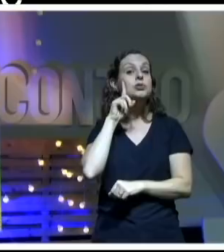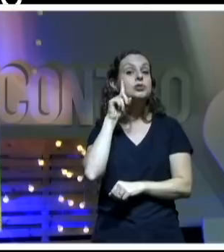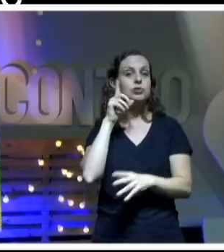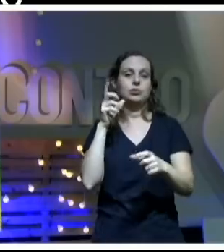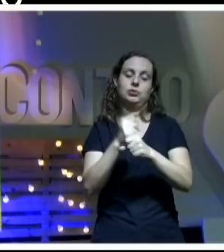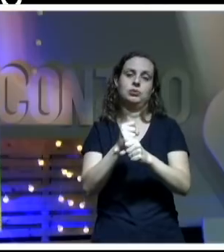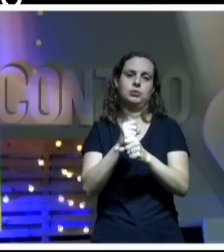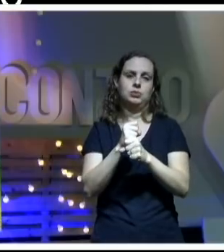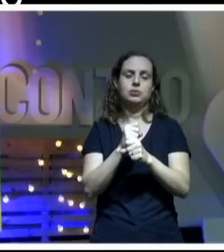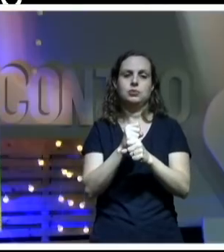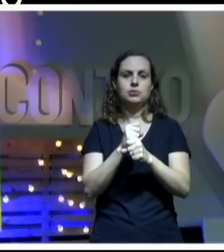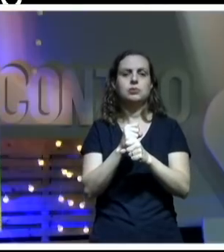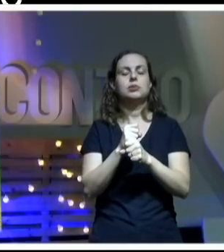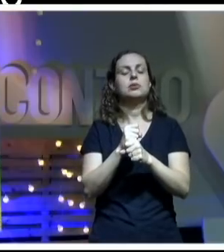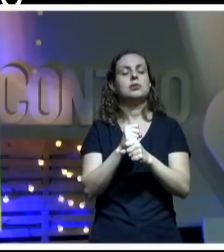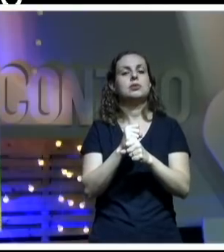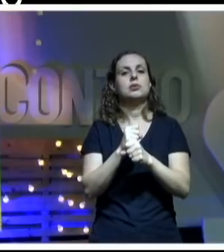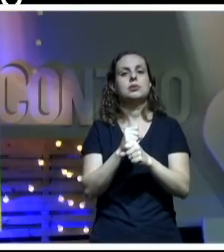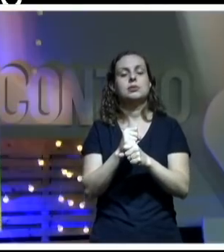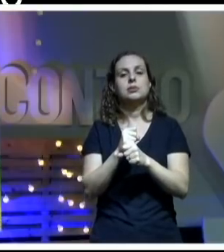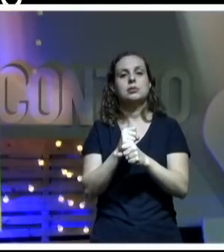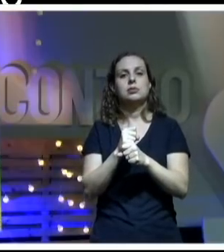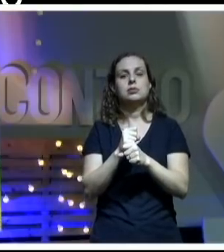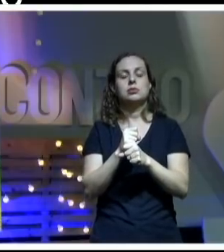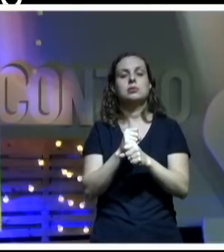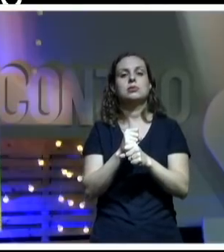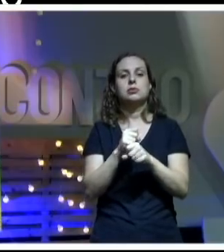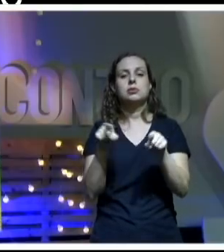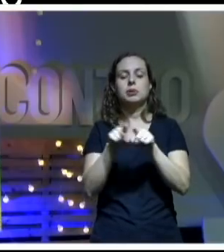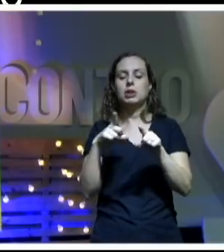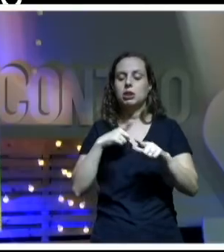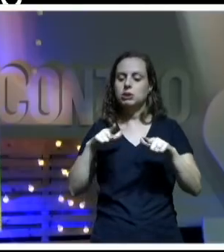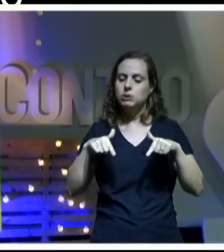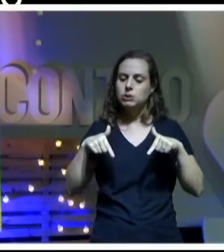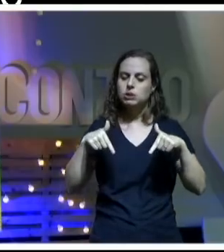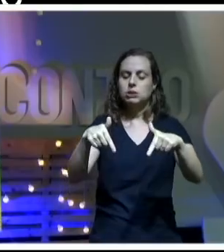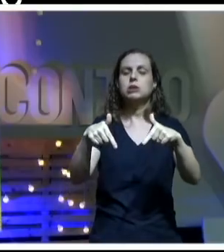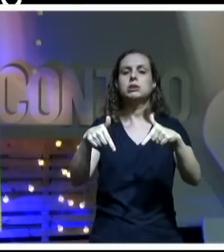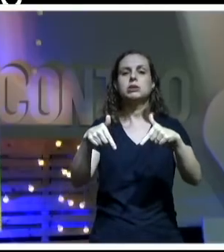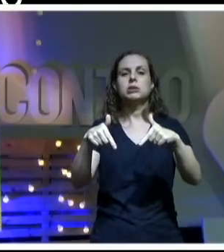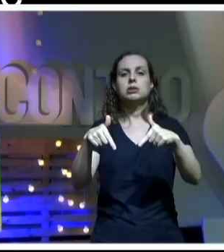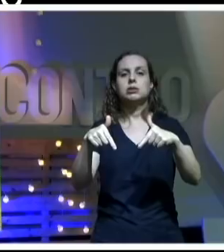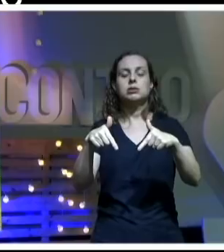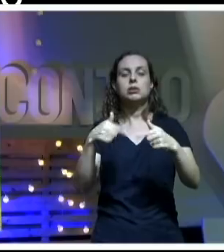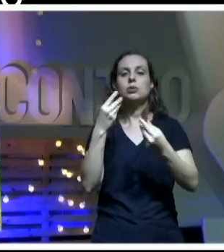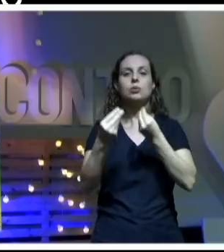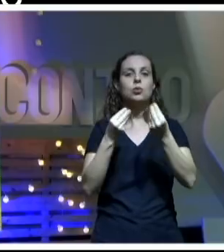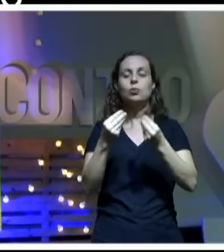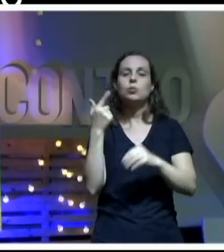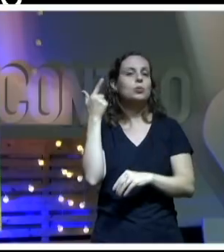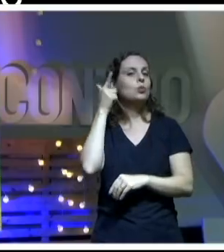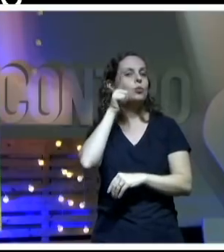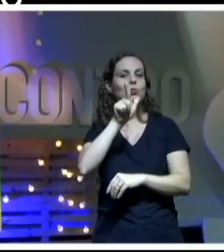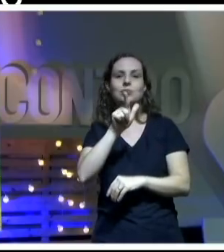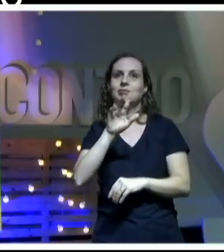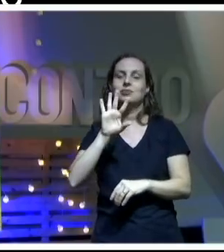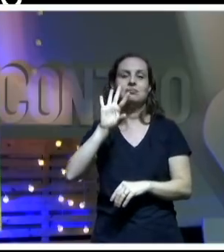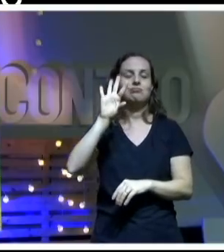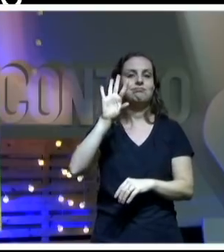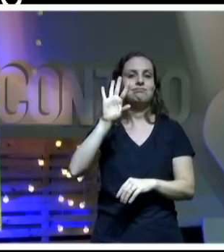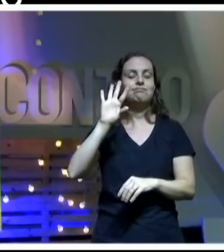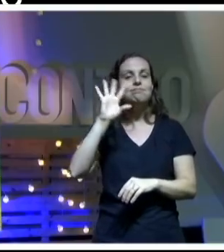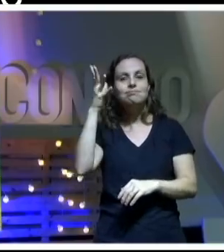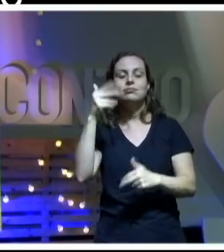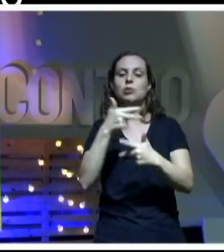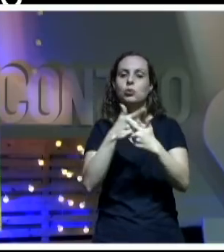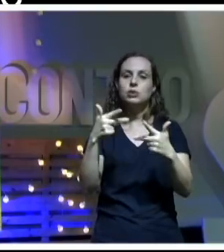e enfrentam desafios irracionais ele simplesmente não consegue lidar com os desafios 12%